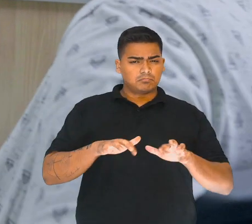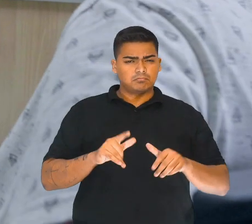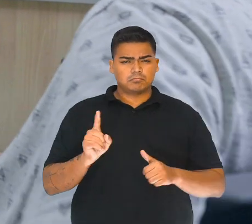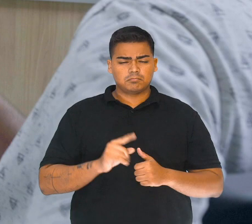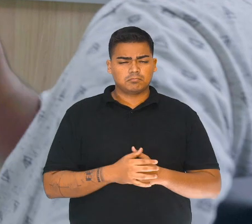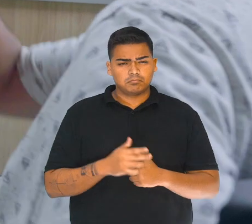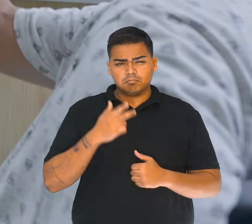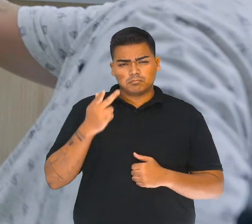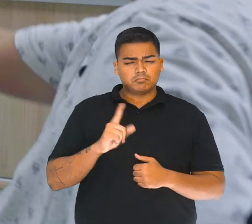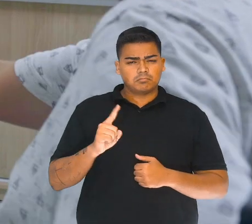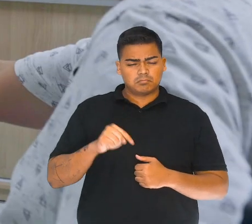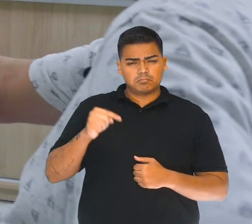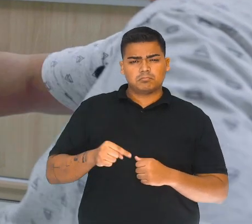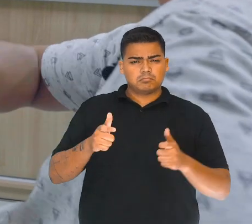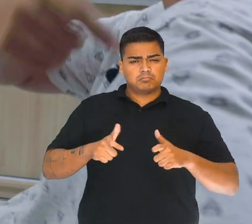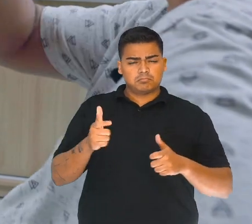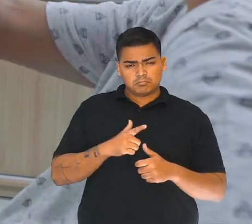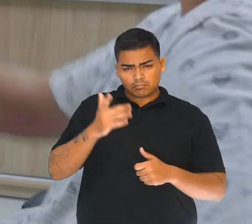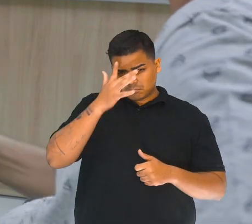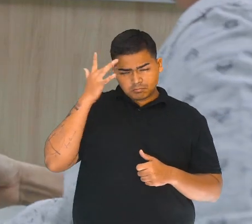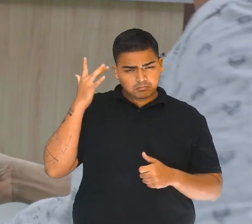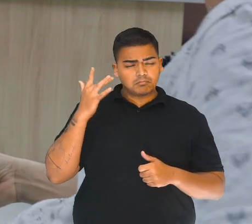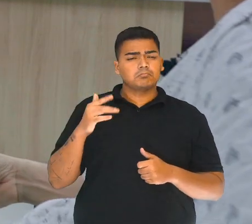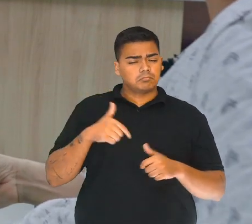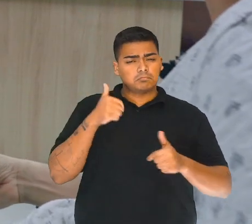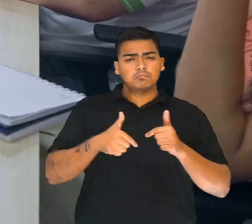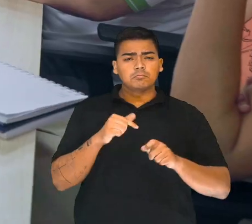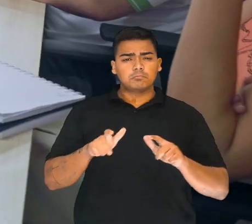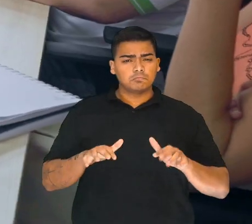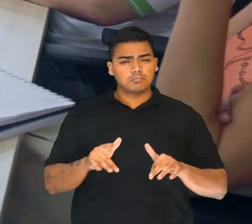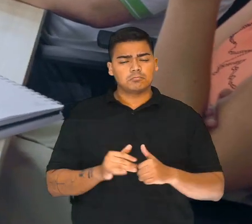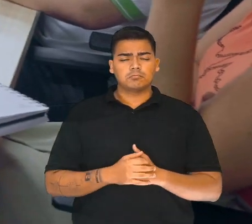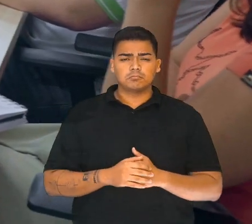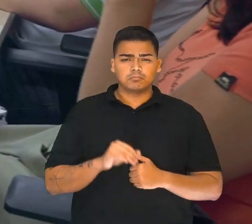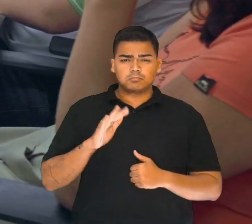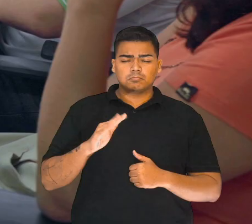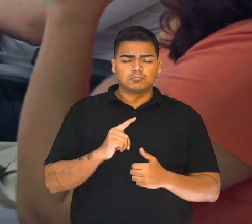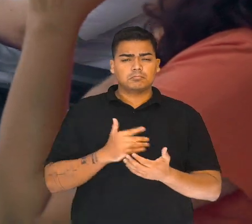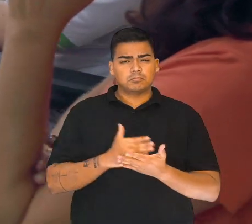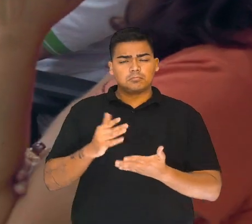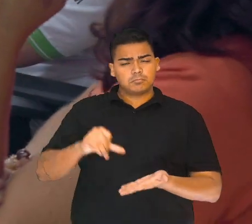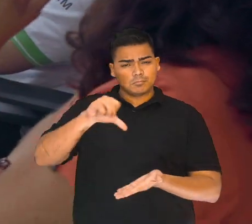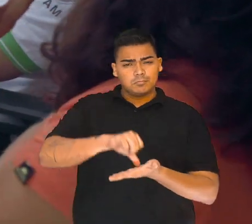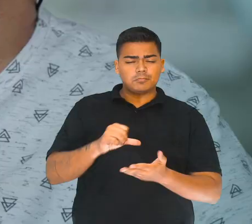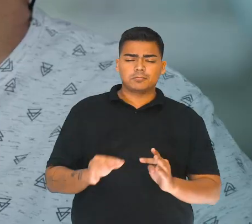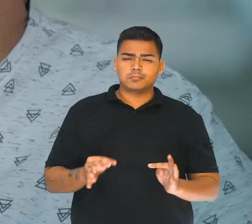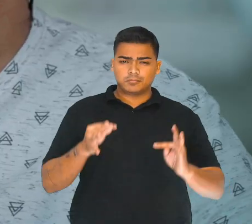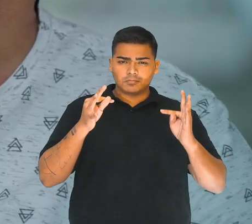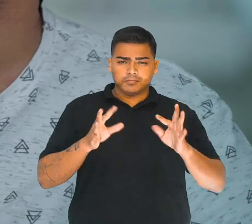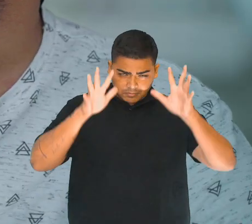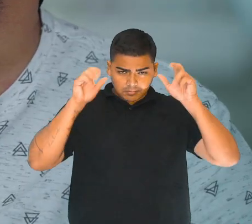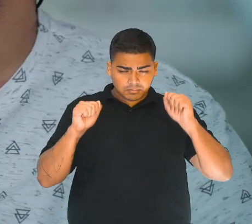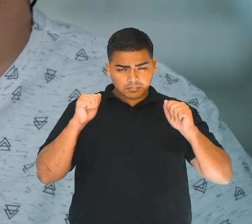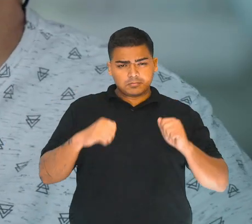computação. Ninguém falava em aqui é lugar para ter muita gente trabalhando com computação. E esse movimento de Polo Digital de